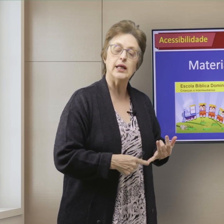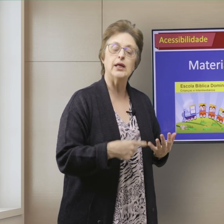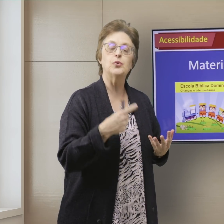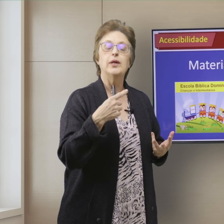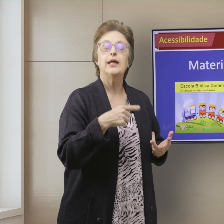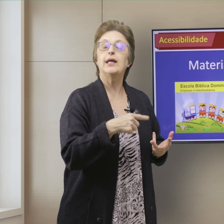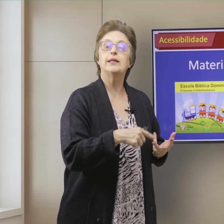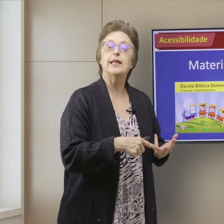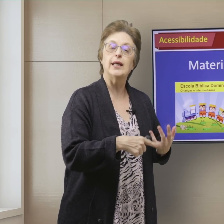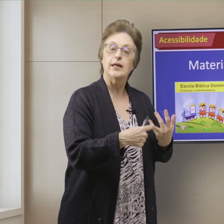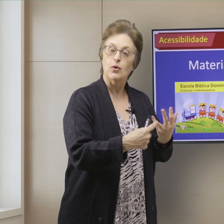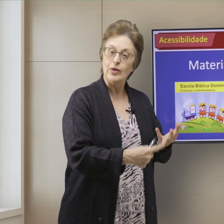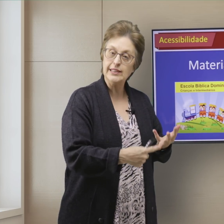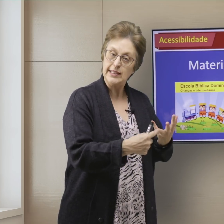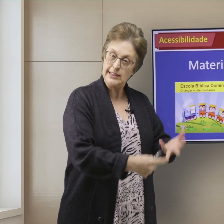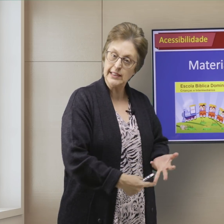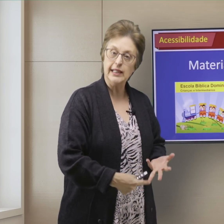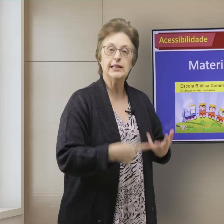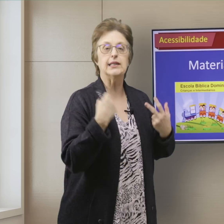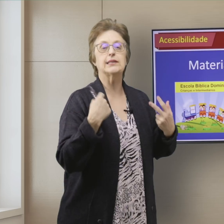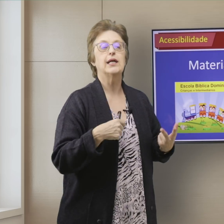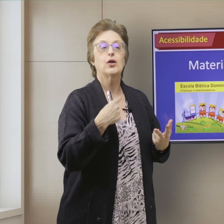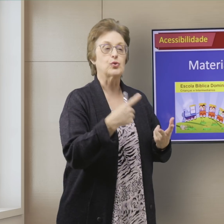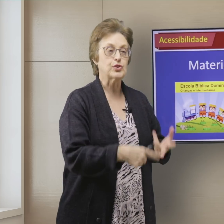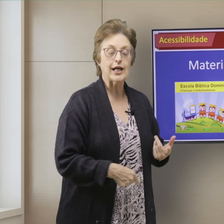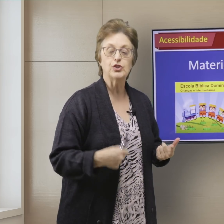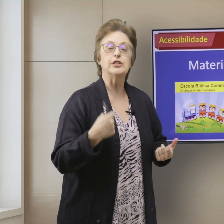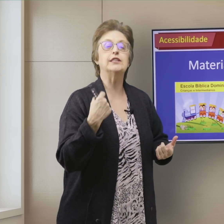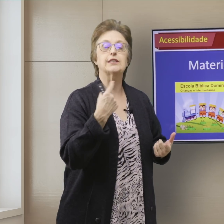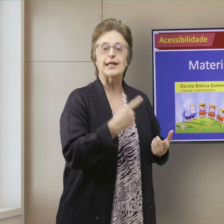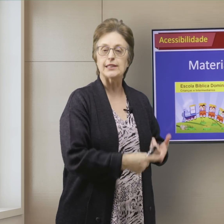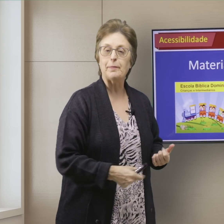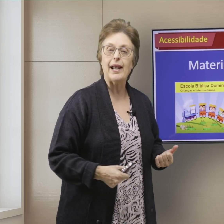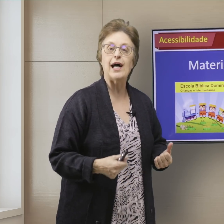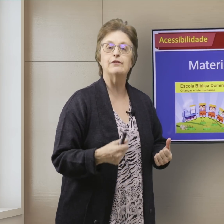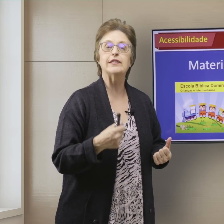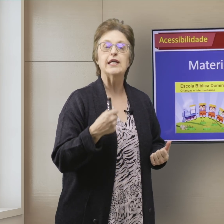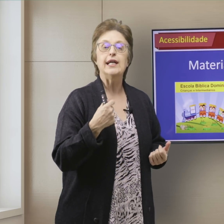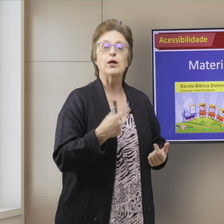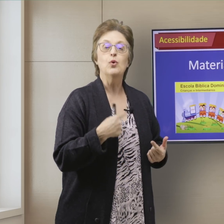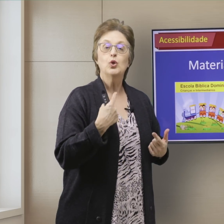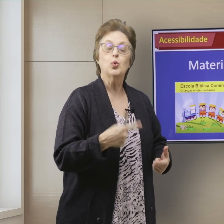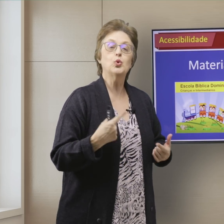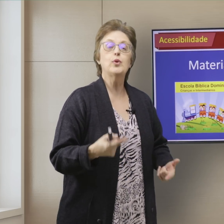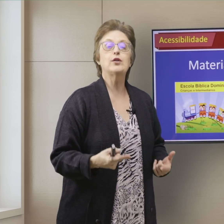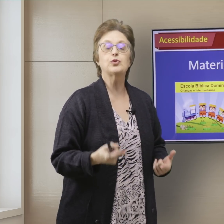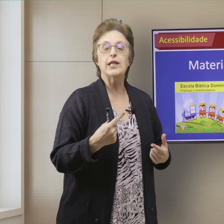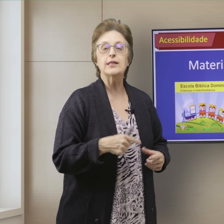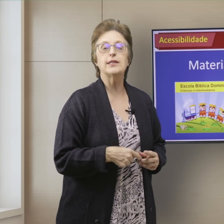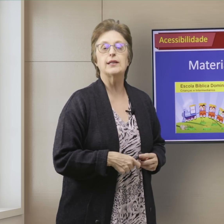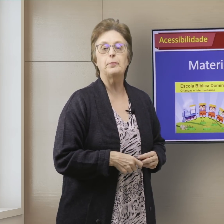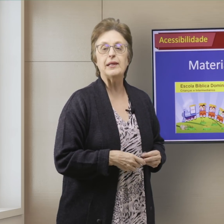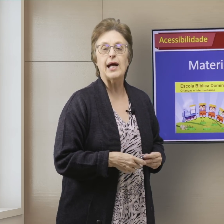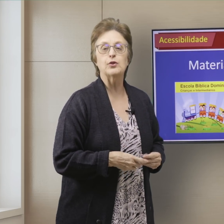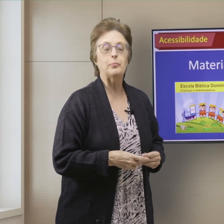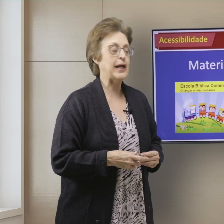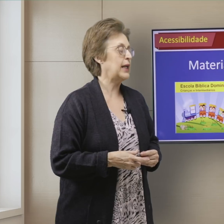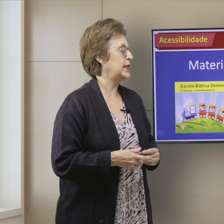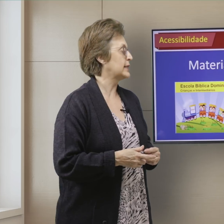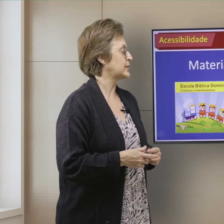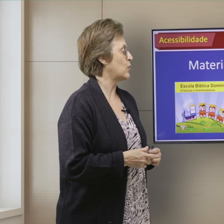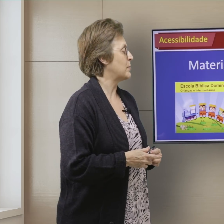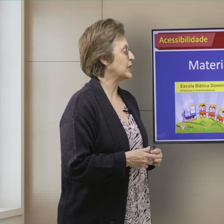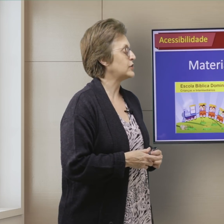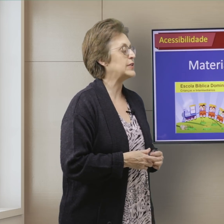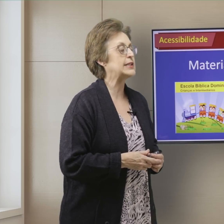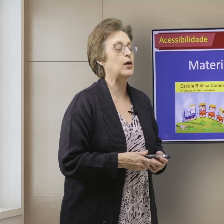tem desenho, ele tem coisas escritas, cruzadinhas, caça-palavras. Então, tudo isso tem que ser adaptado para